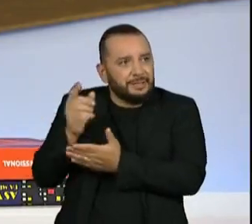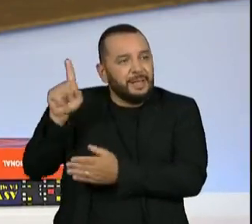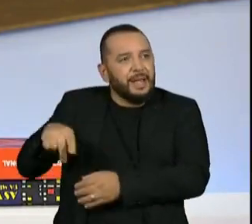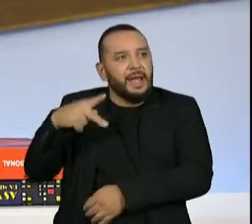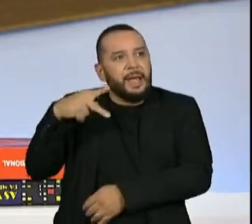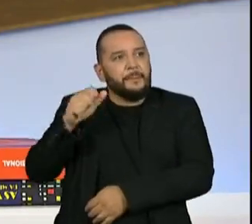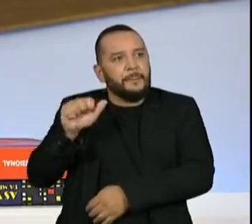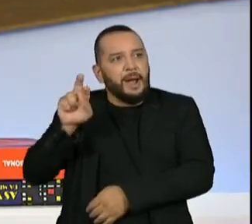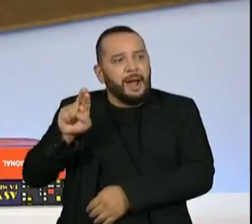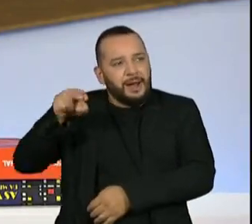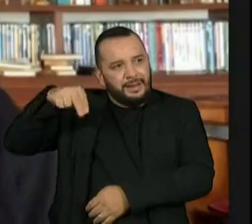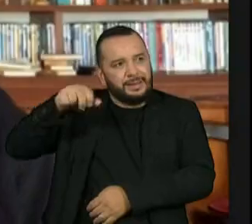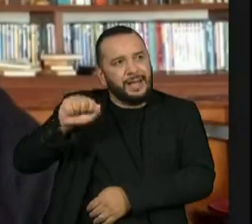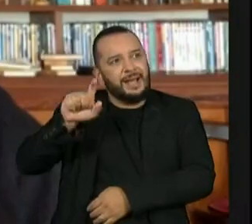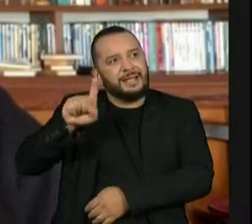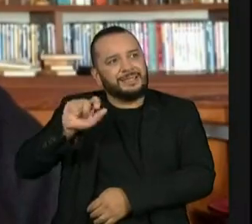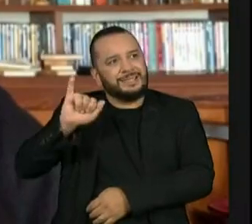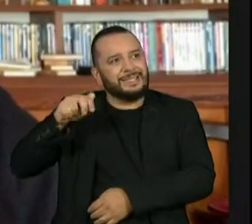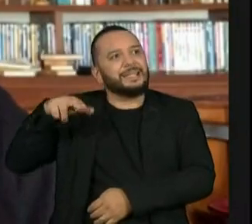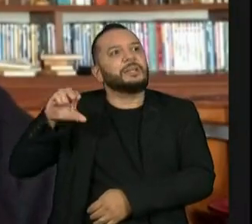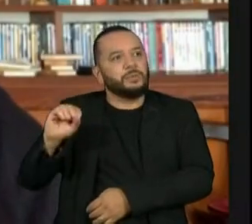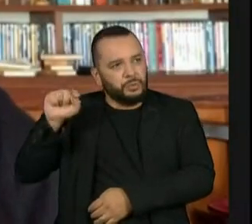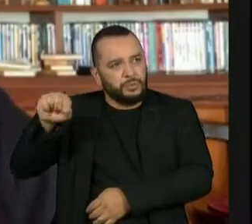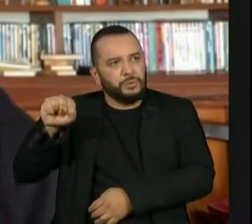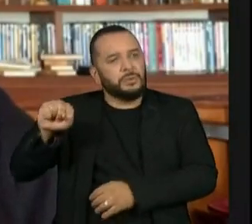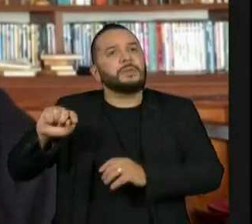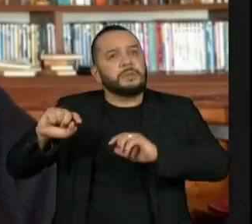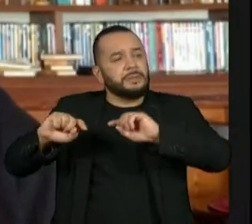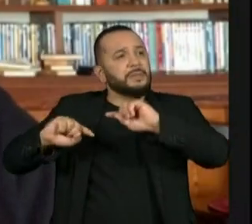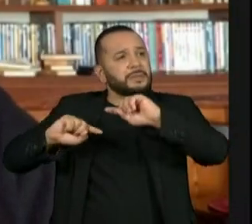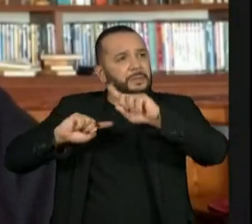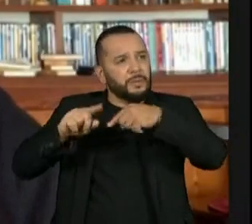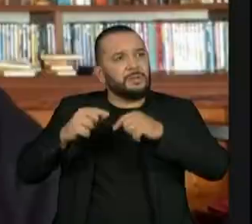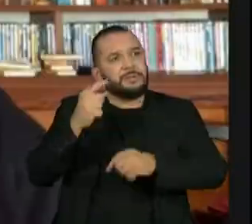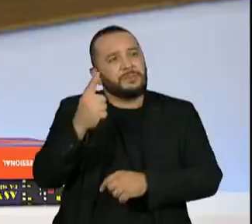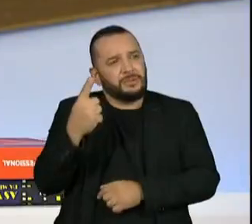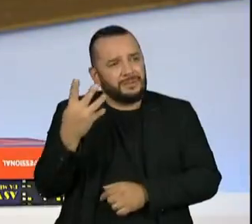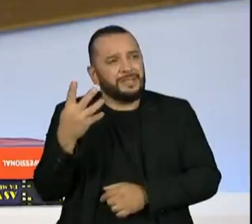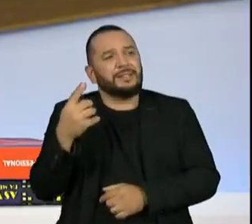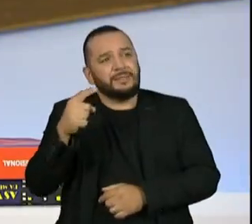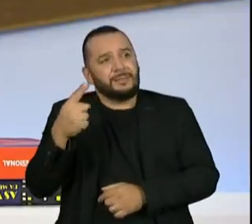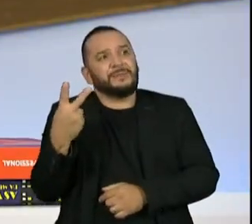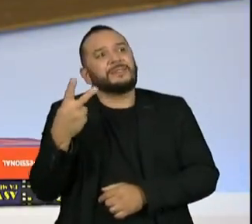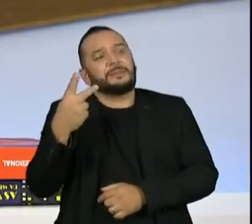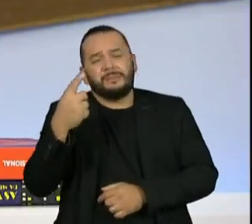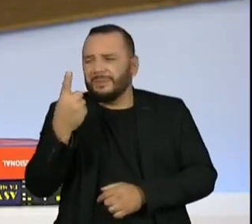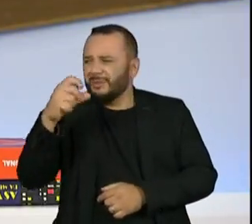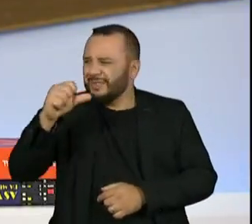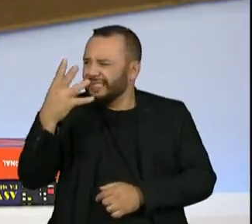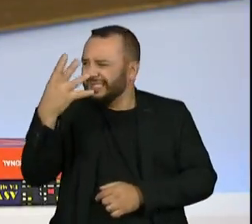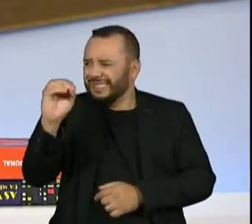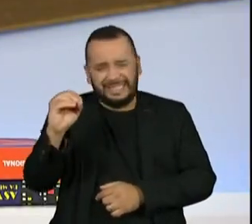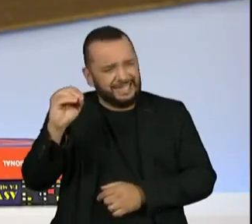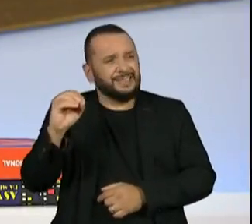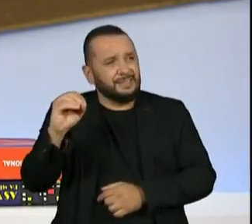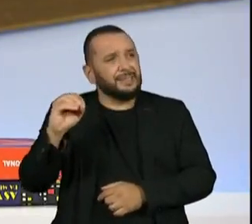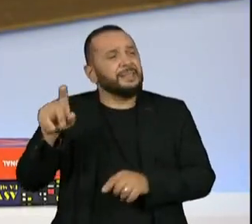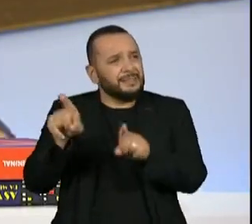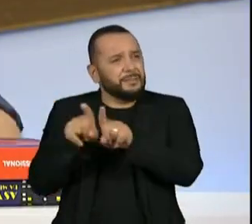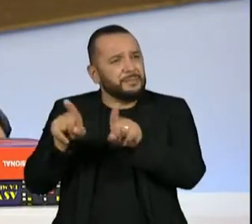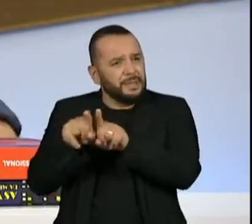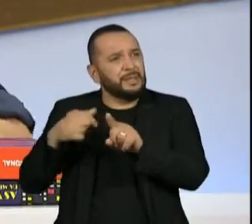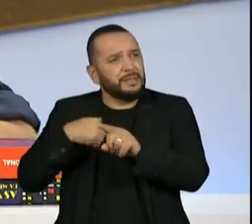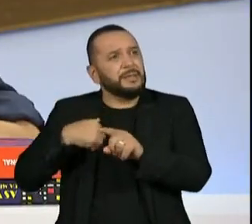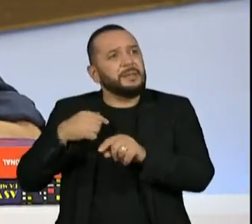que nada tem de parnasiano. Depois vem Memórias Sentimentais de João Miramar, Serafim Ponte Grande do Oswaldo de Andrade. Vem Cobra Norato, do Raul